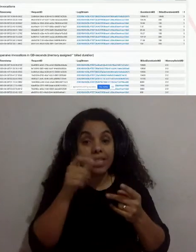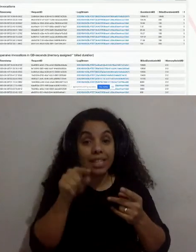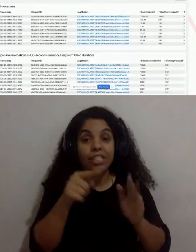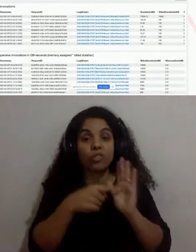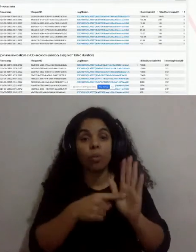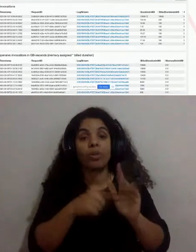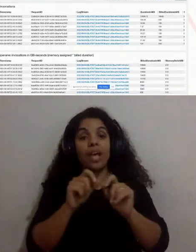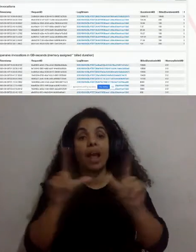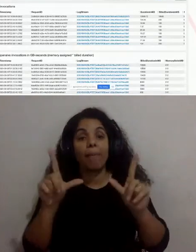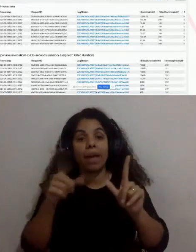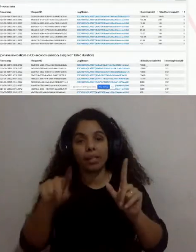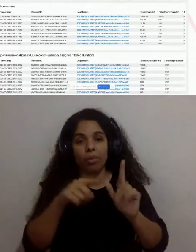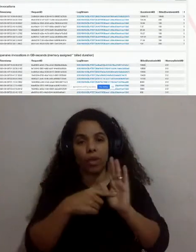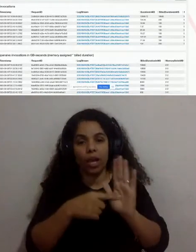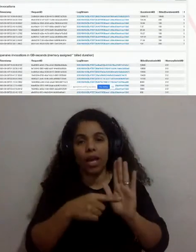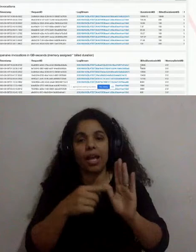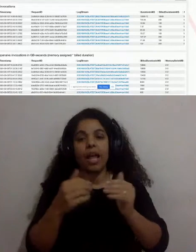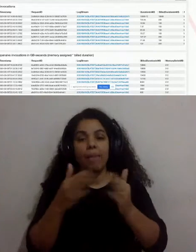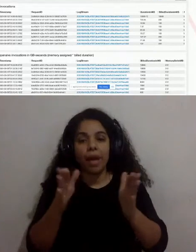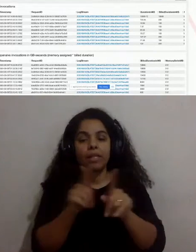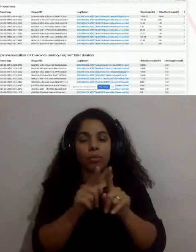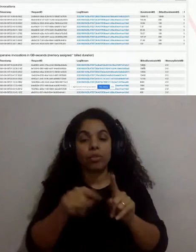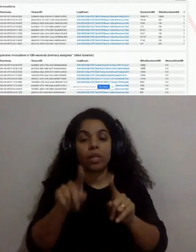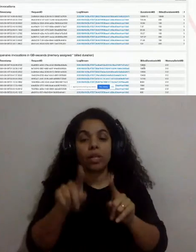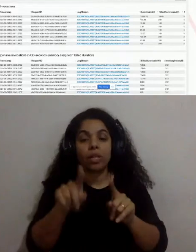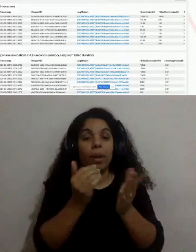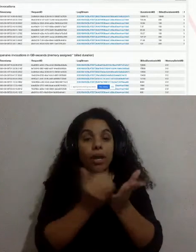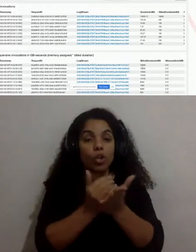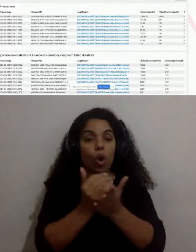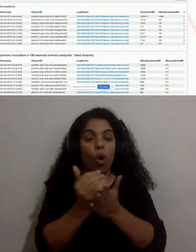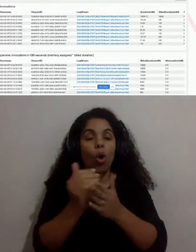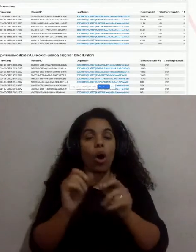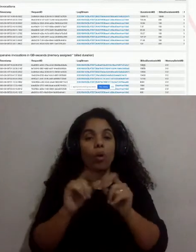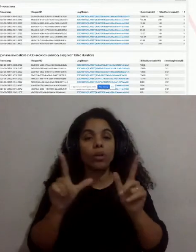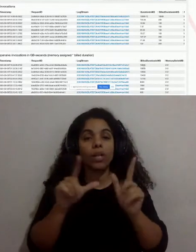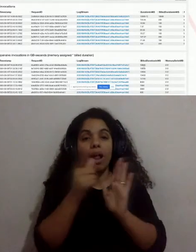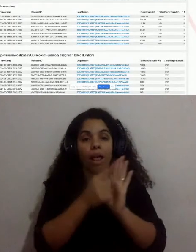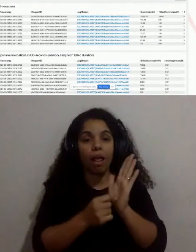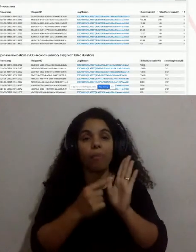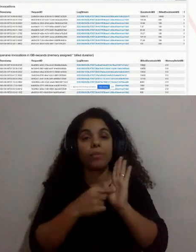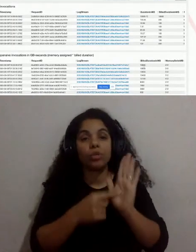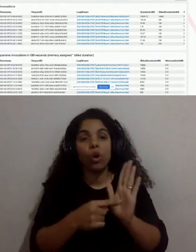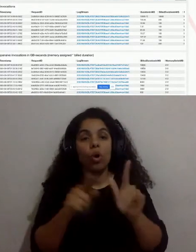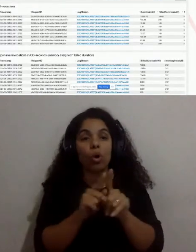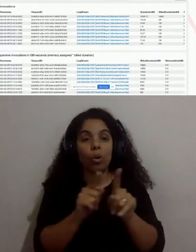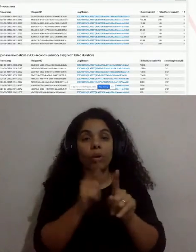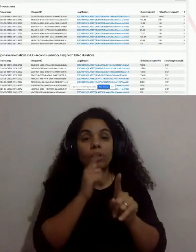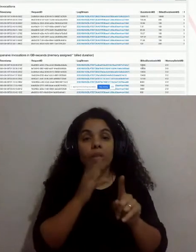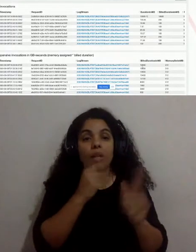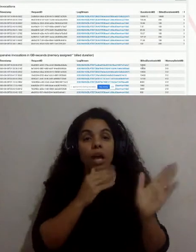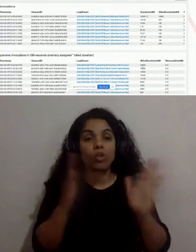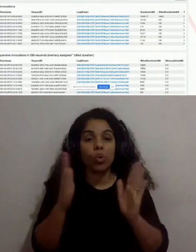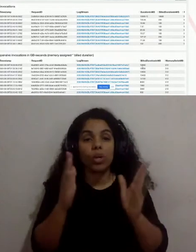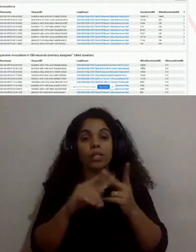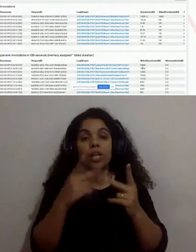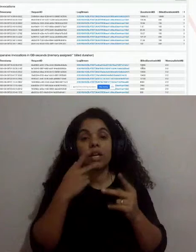ela aberta para vocês. Aqui eu também estou acordando esse lambda, estou mostrando a duração,